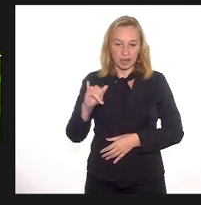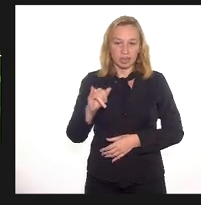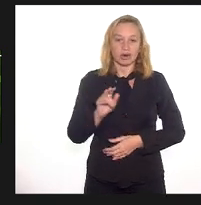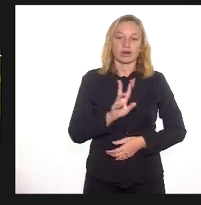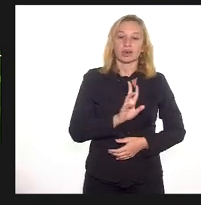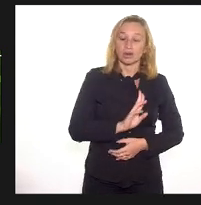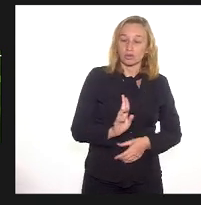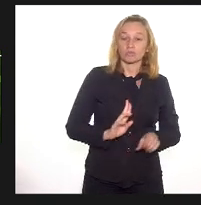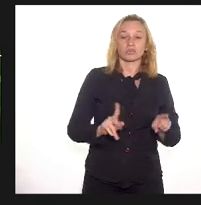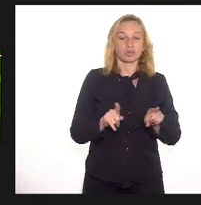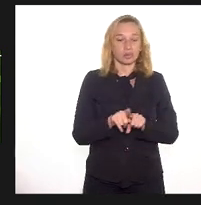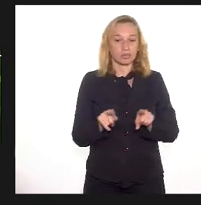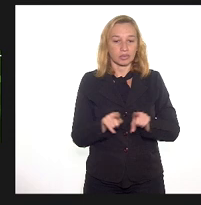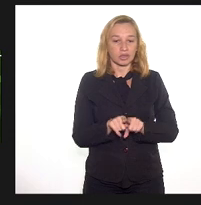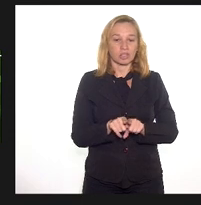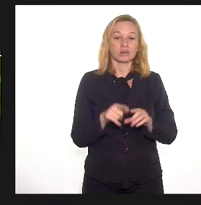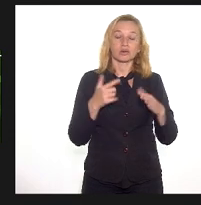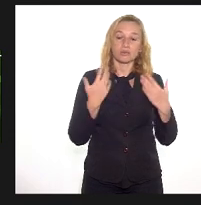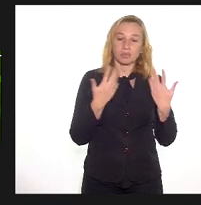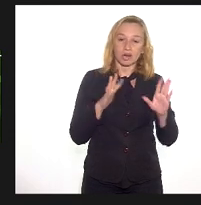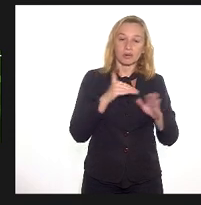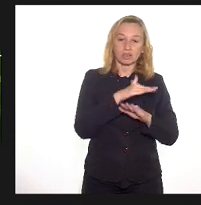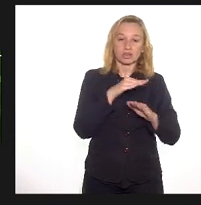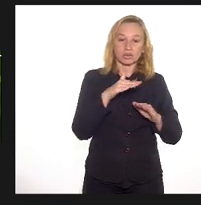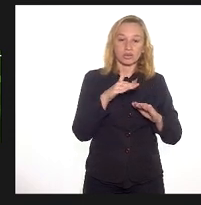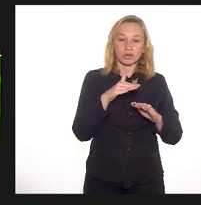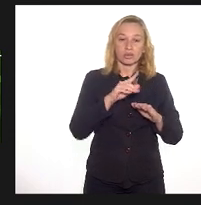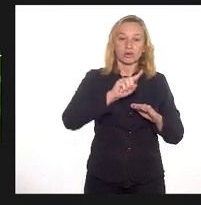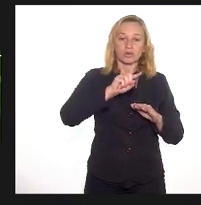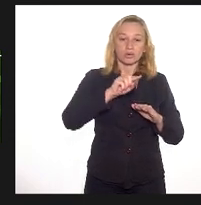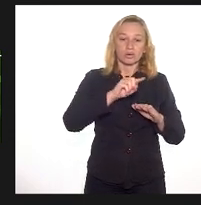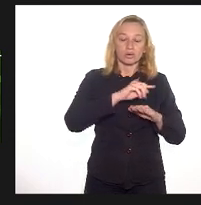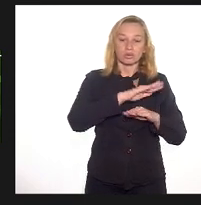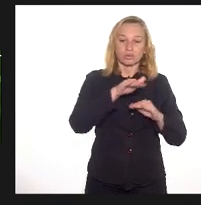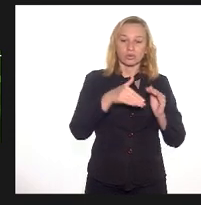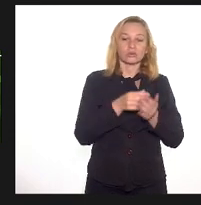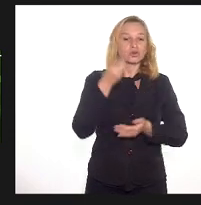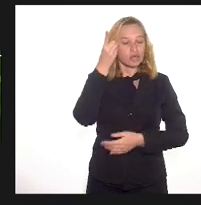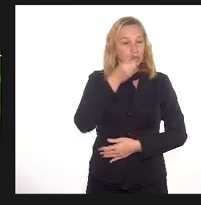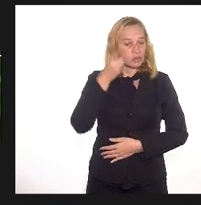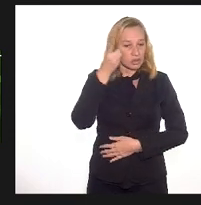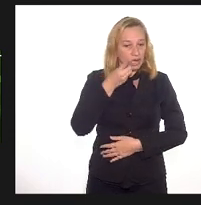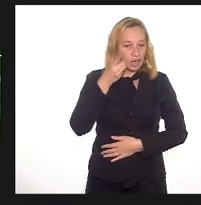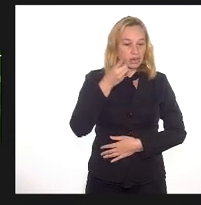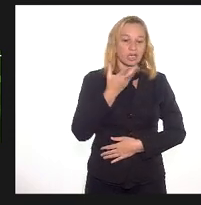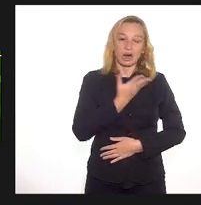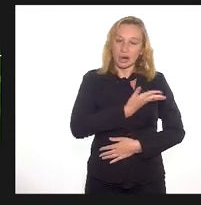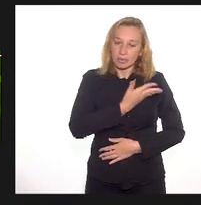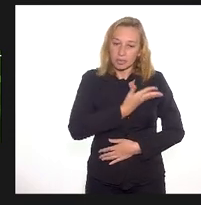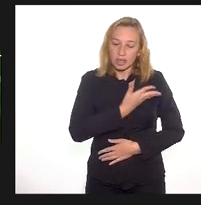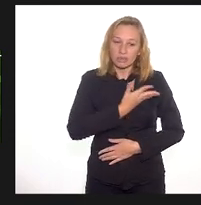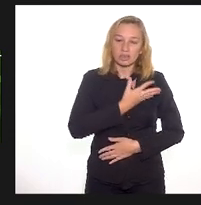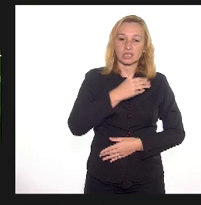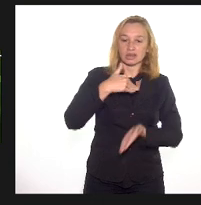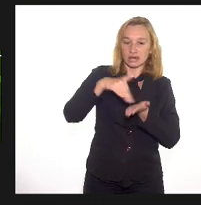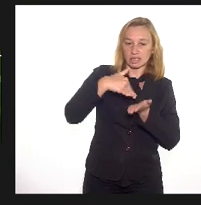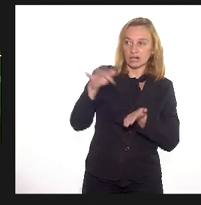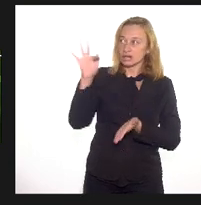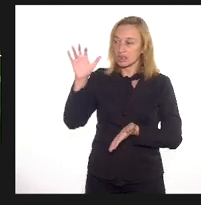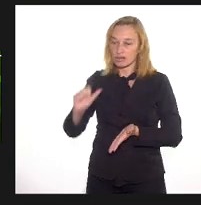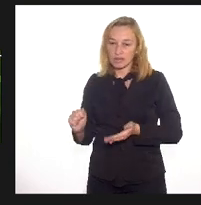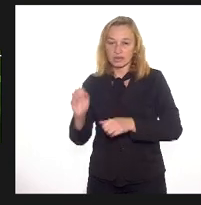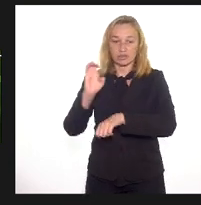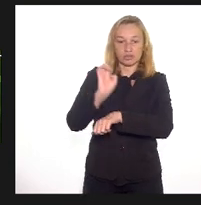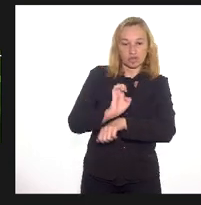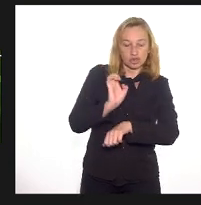quem também saúdo os demais membros dessa casa que estão aqui presentes, os colegas da Secretaria de Fazenda do Estado,